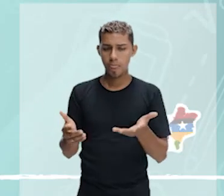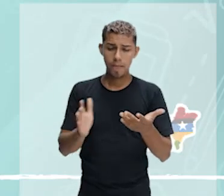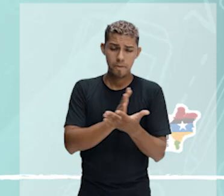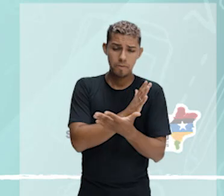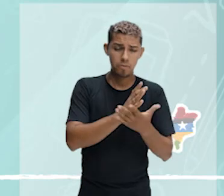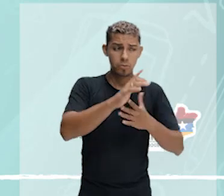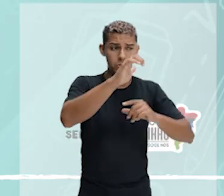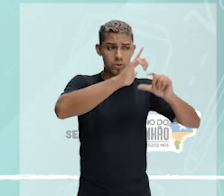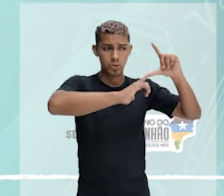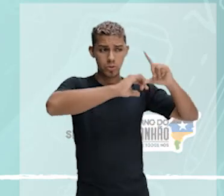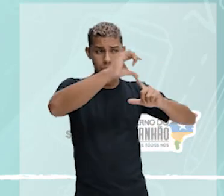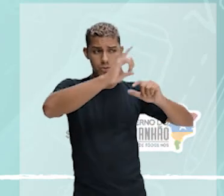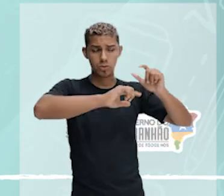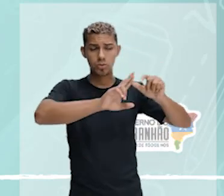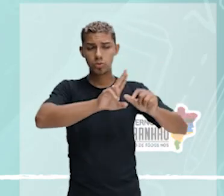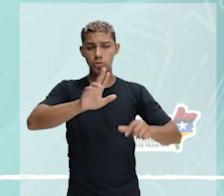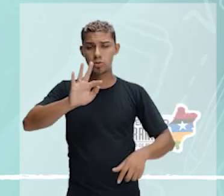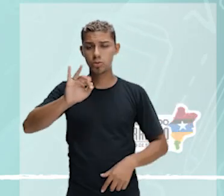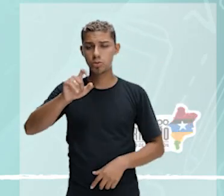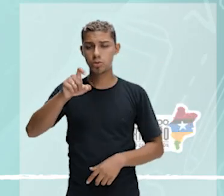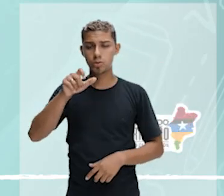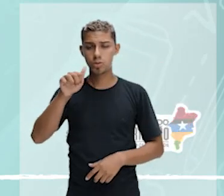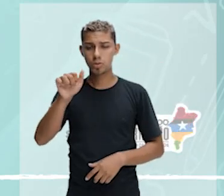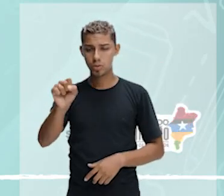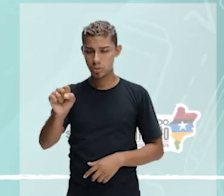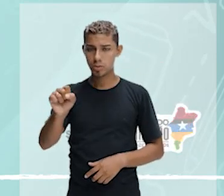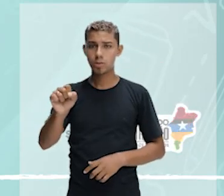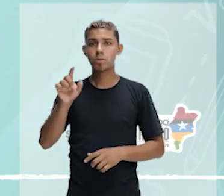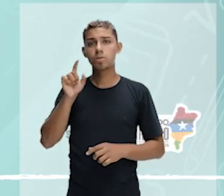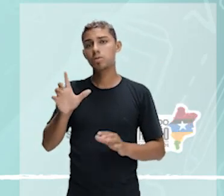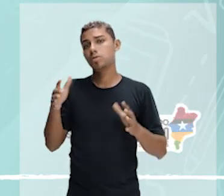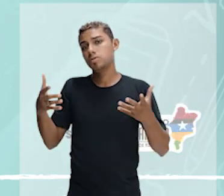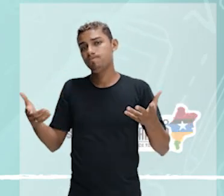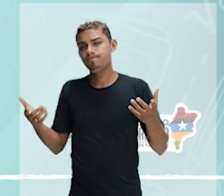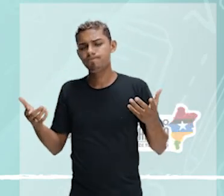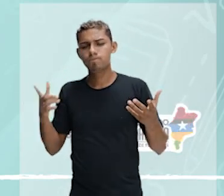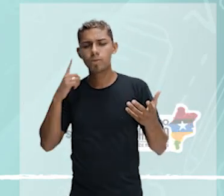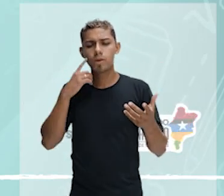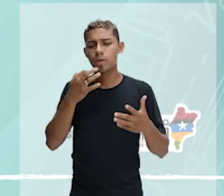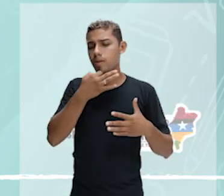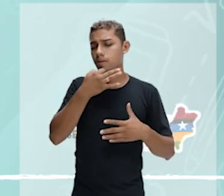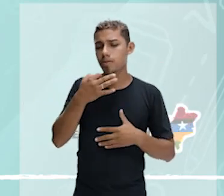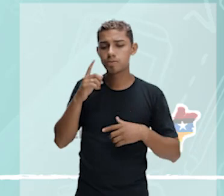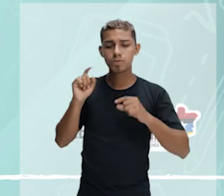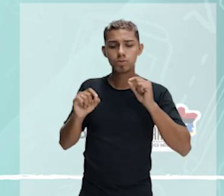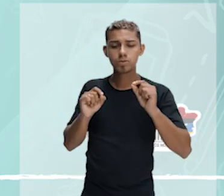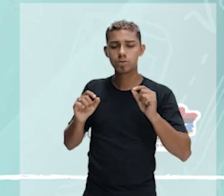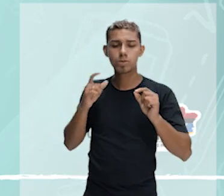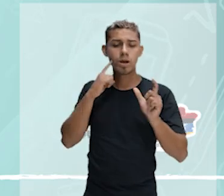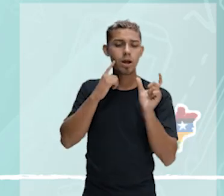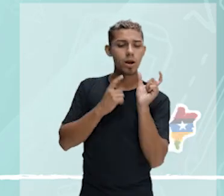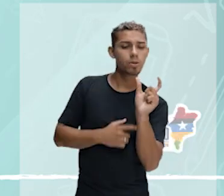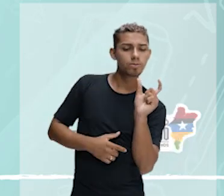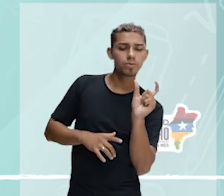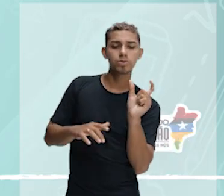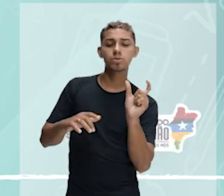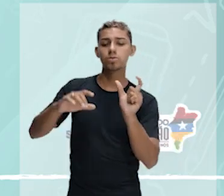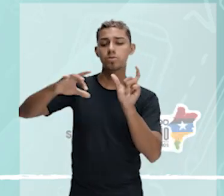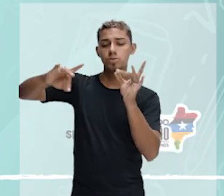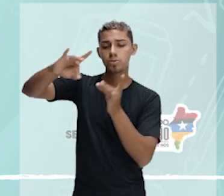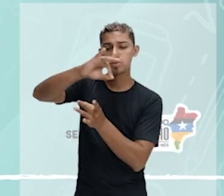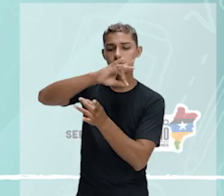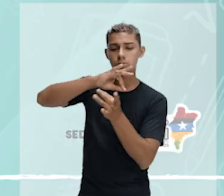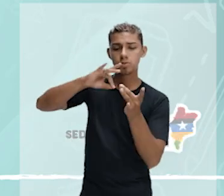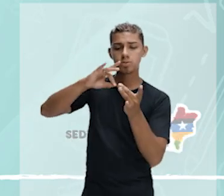que nós chamamos de estrelas fixas, ok? Então, em contraposição ao astro extremamente